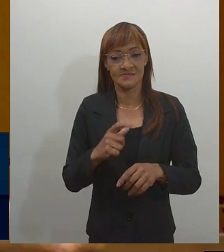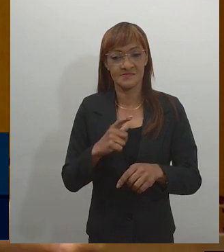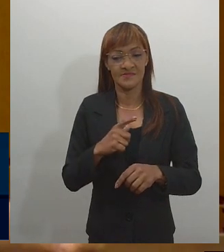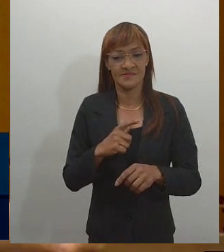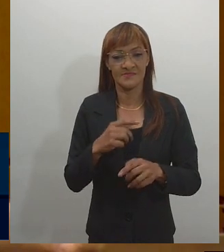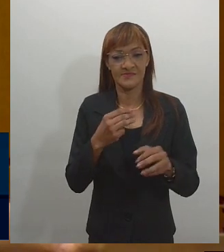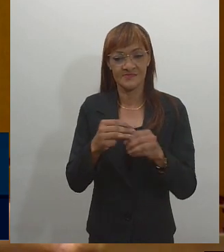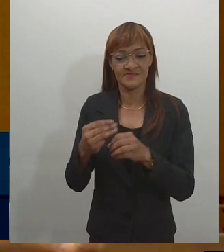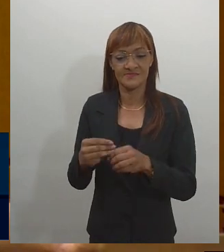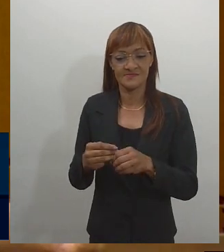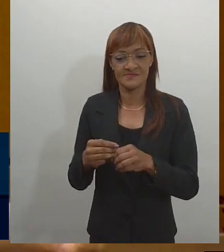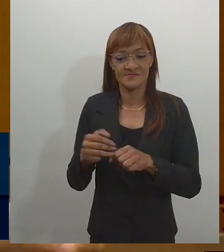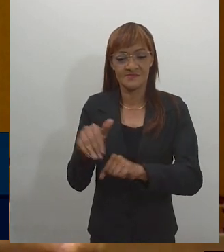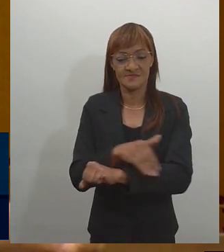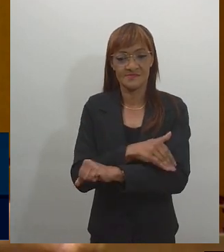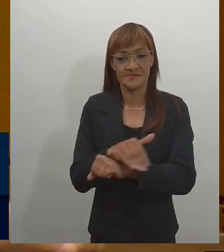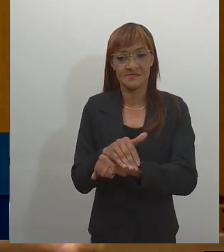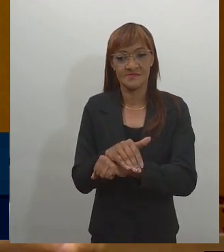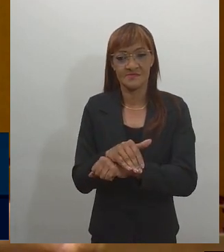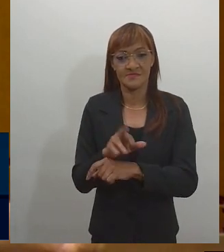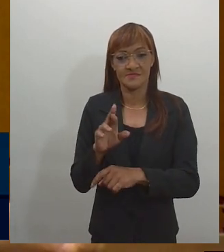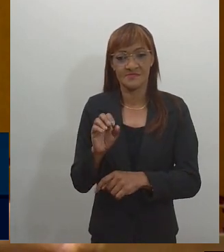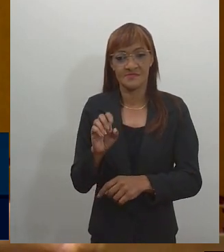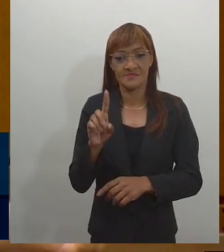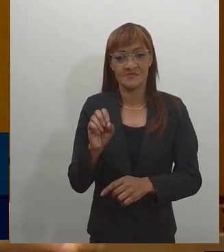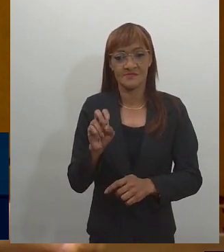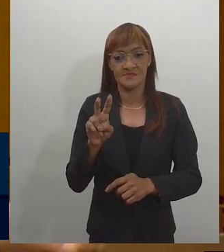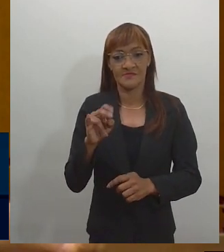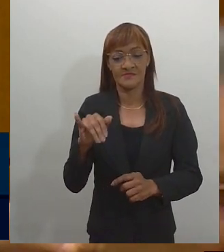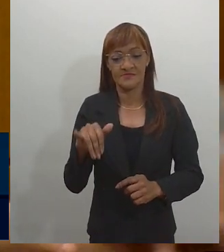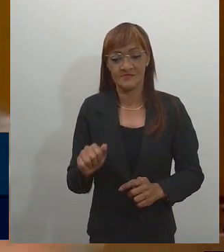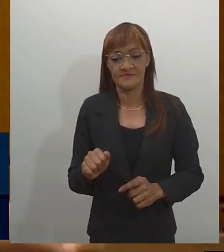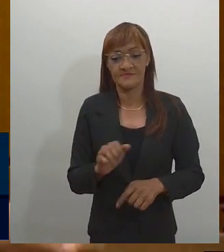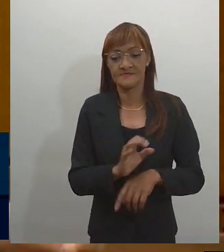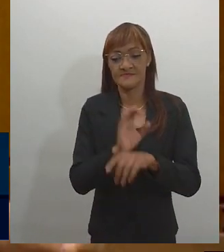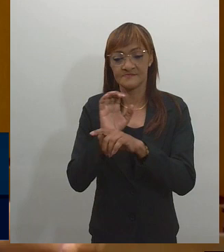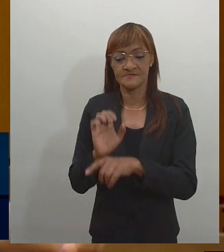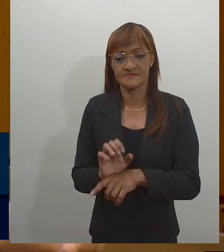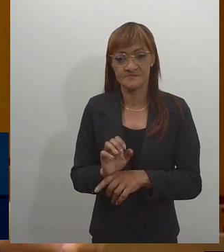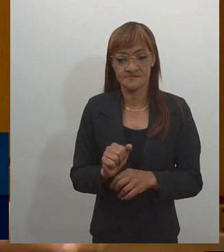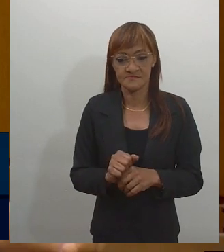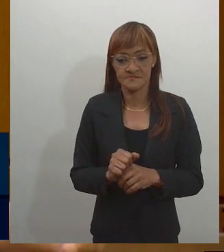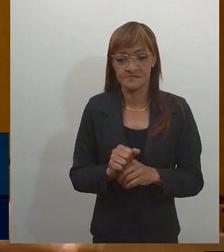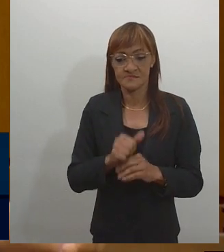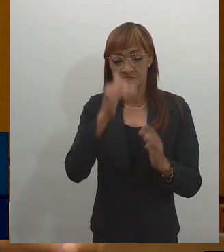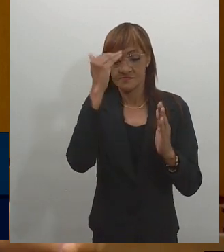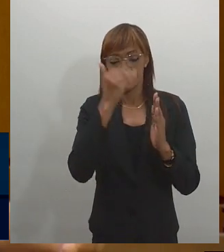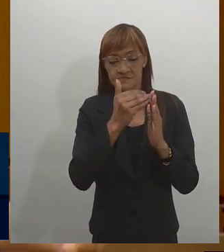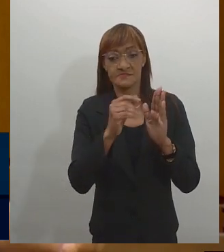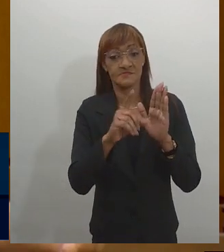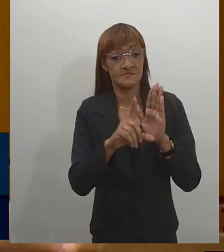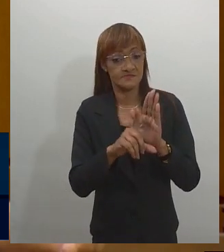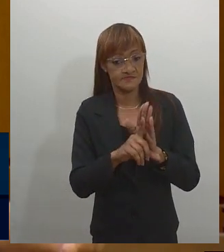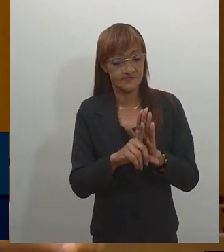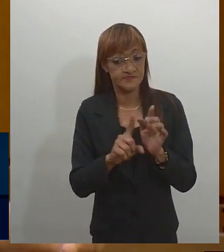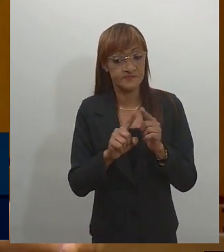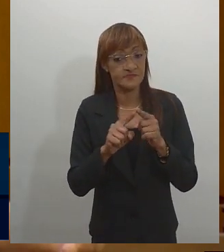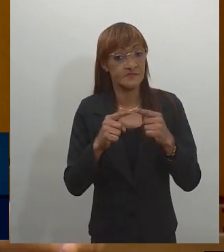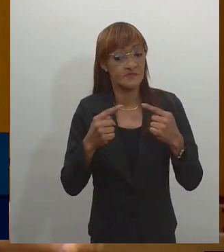que todo mundo quer, que todo mundo ande conforme as leis regulamentares, mas... Mais 2 minutos, deputado.